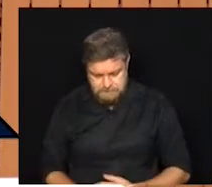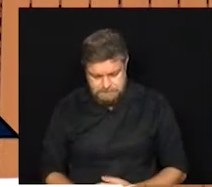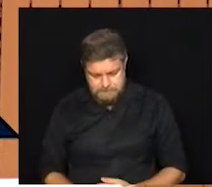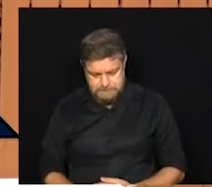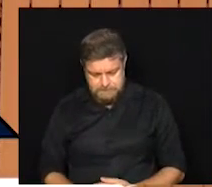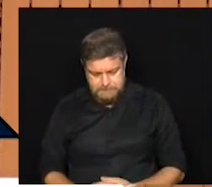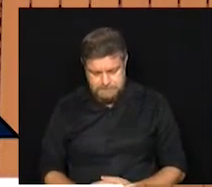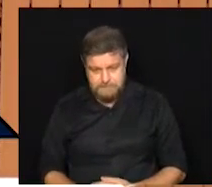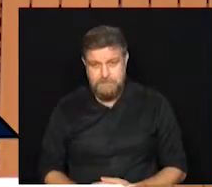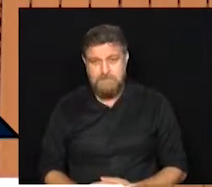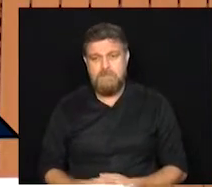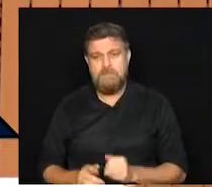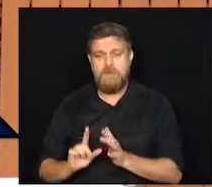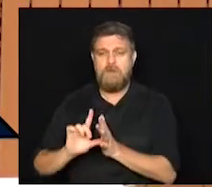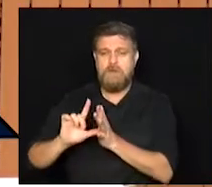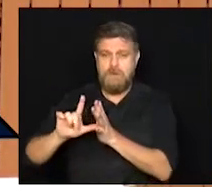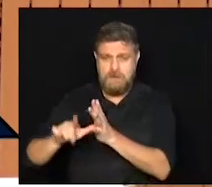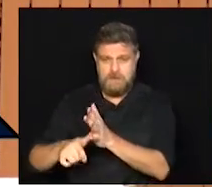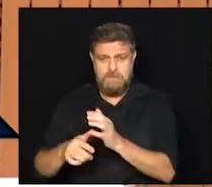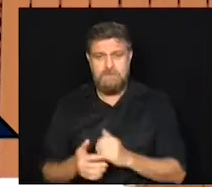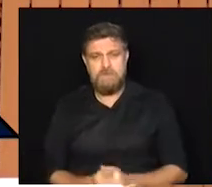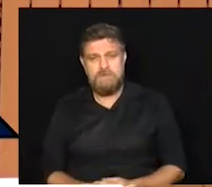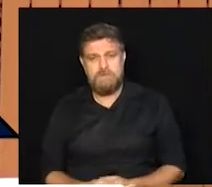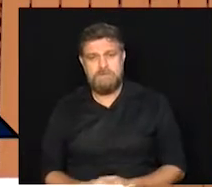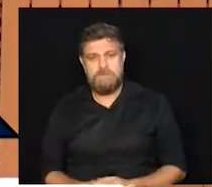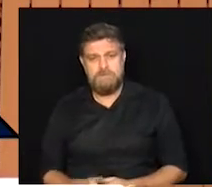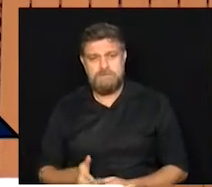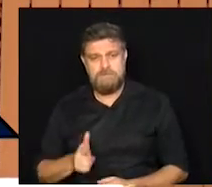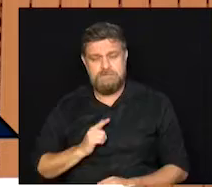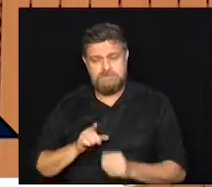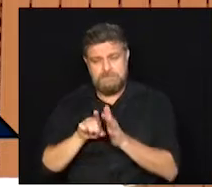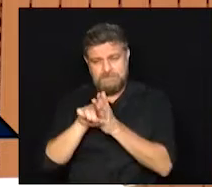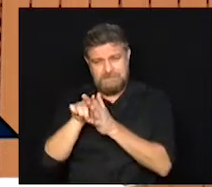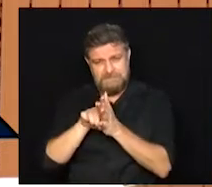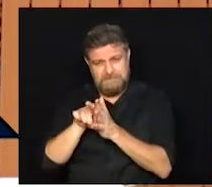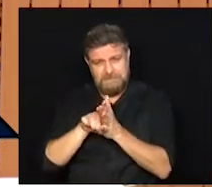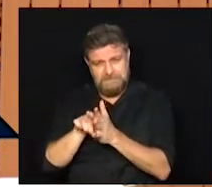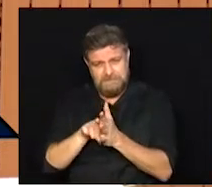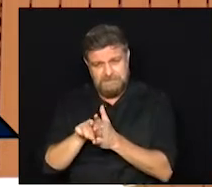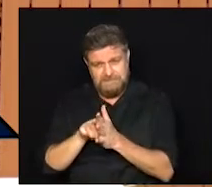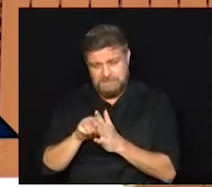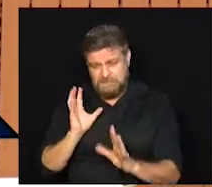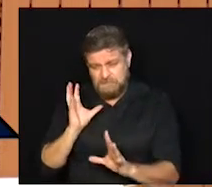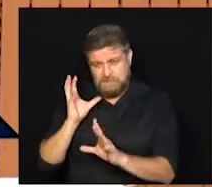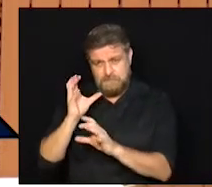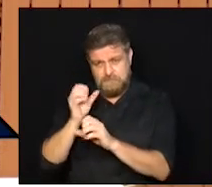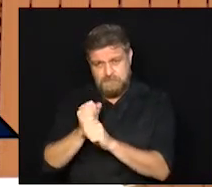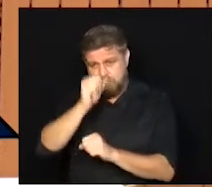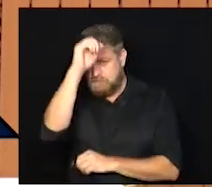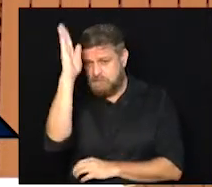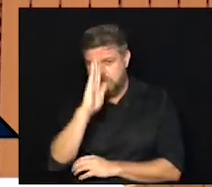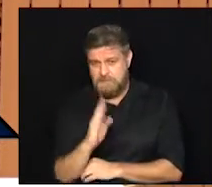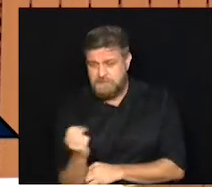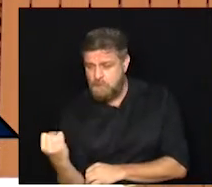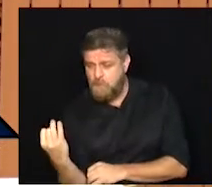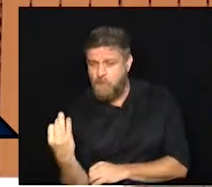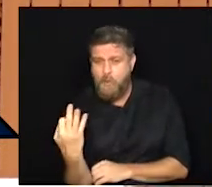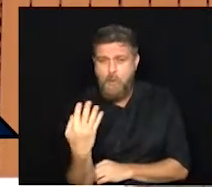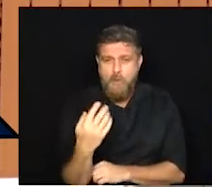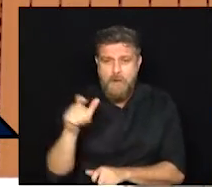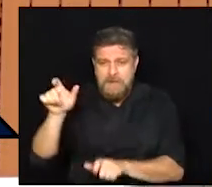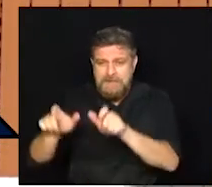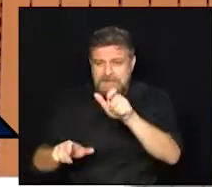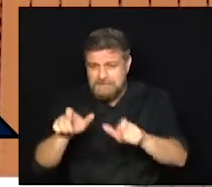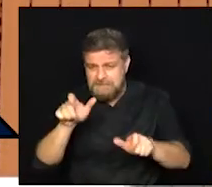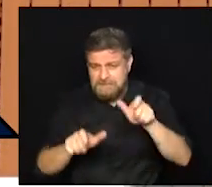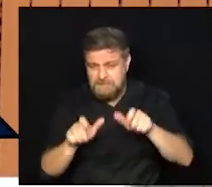Bom, e seguindo, os últimos censos demográficos do Brasil, realizados em